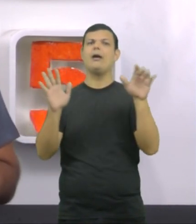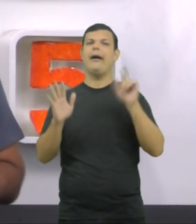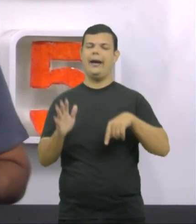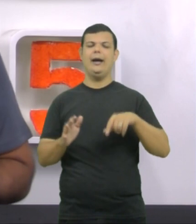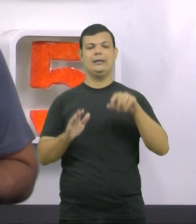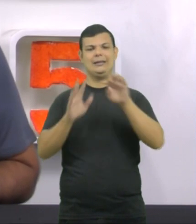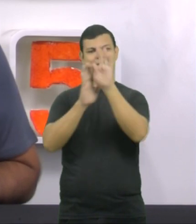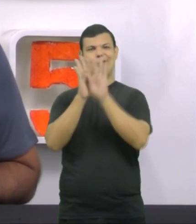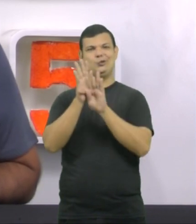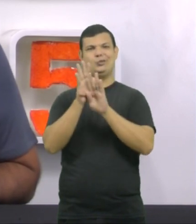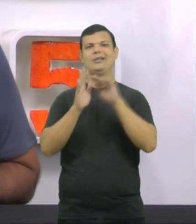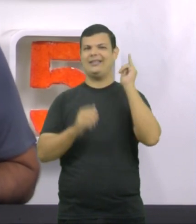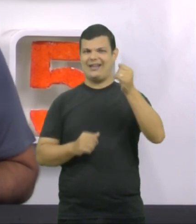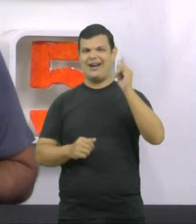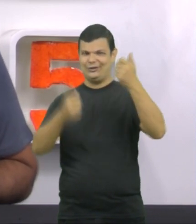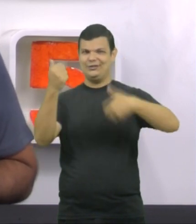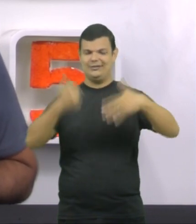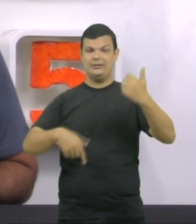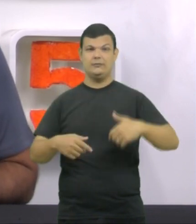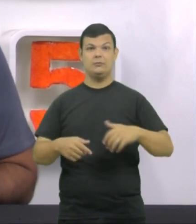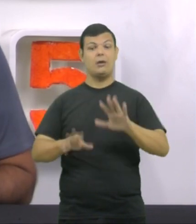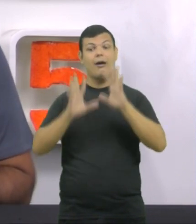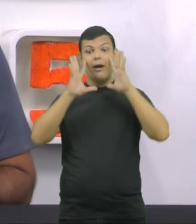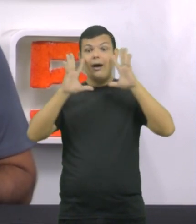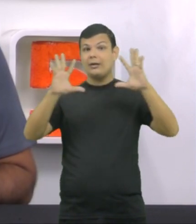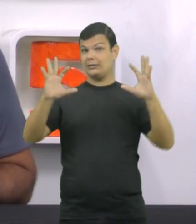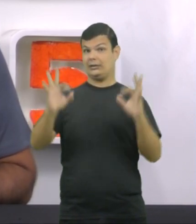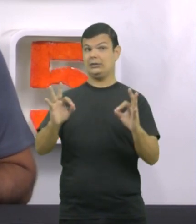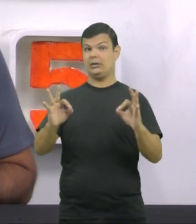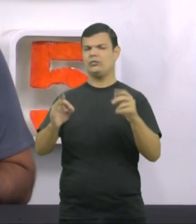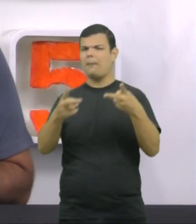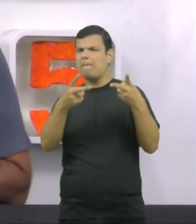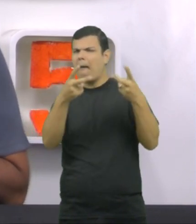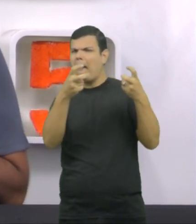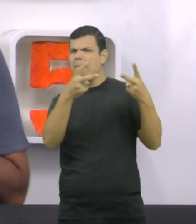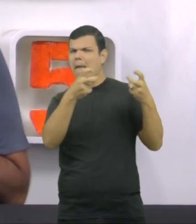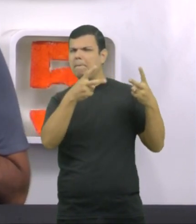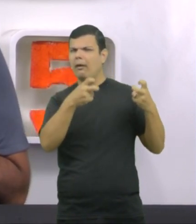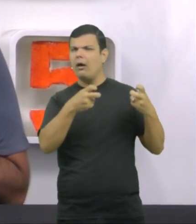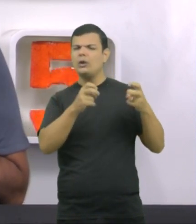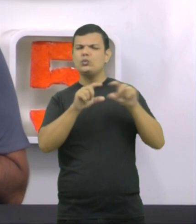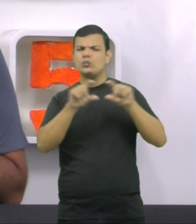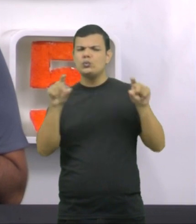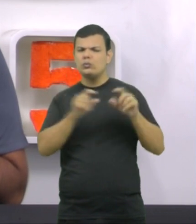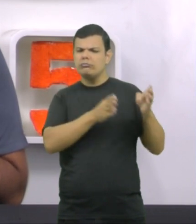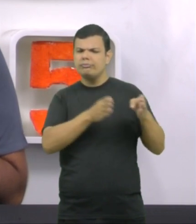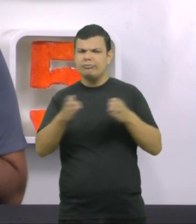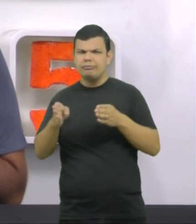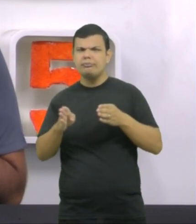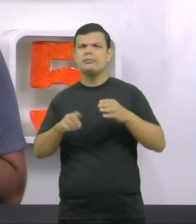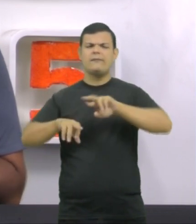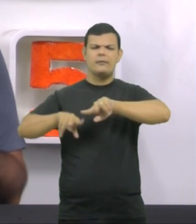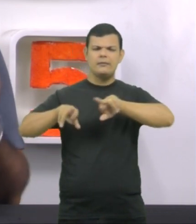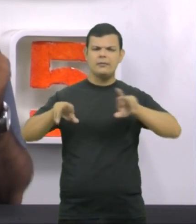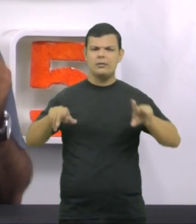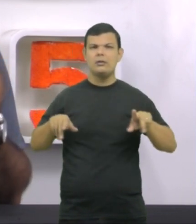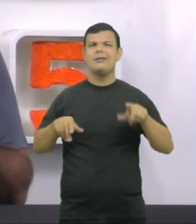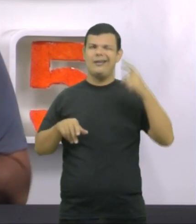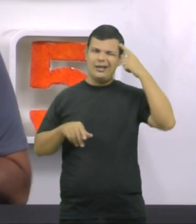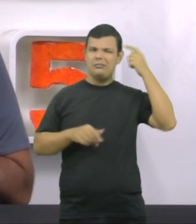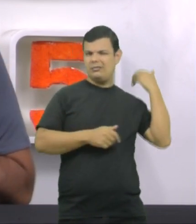apenas observador. Bom, agora chegou a hora da nossa história, tá bom? Olha só, o texto que